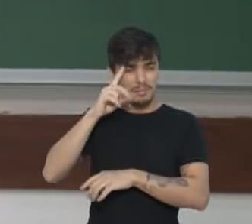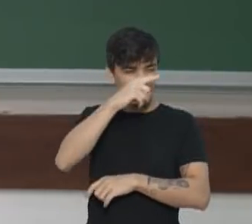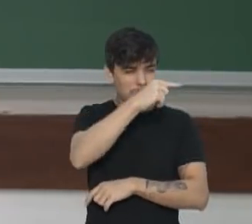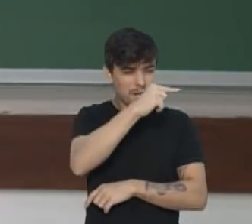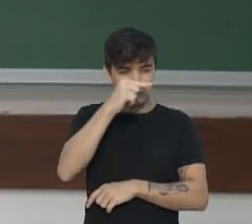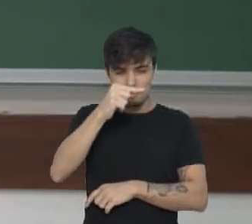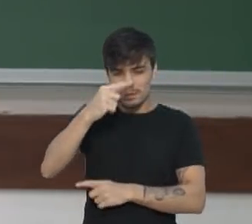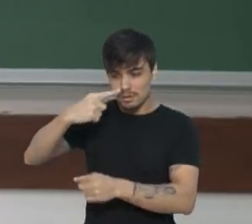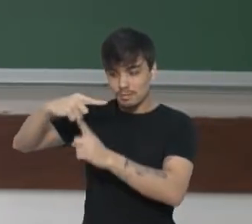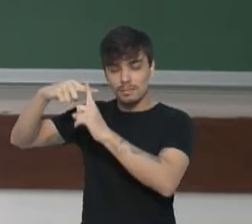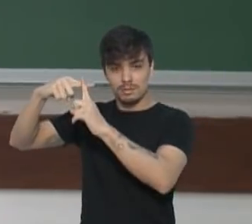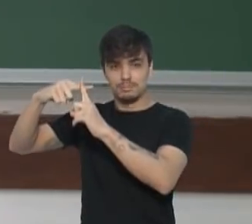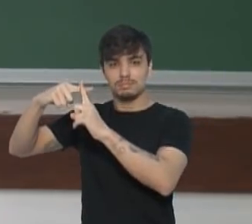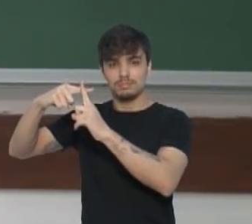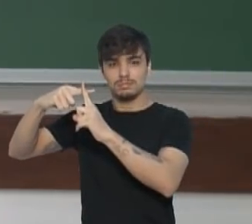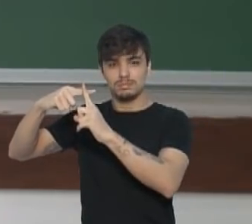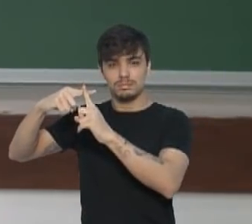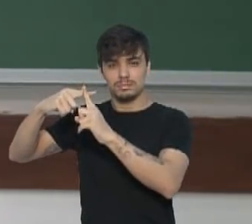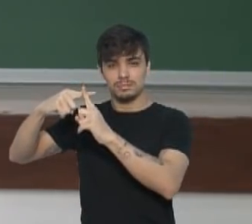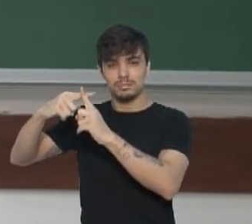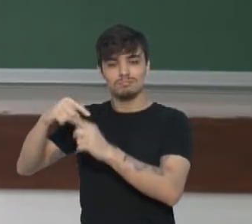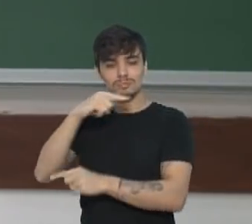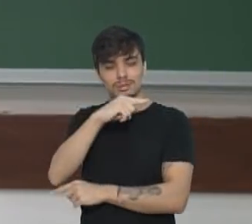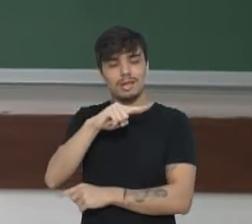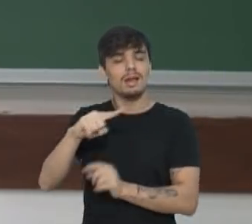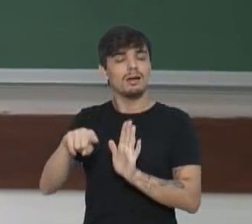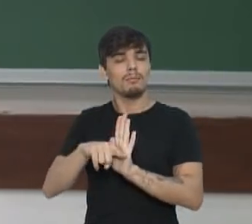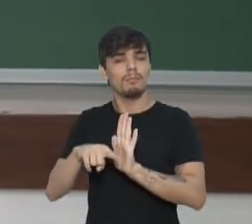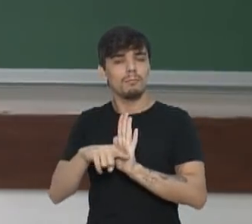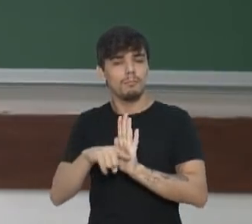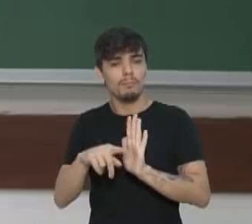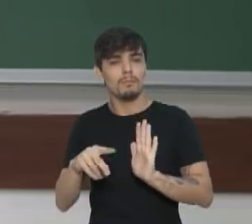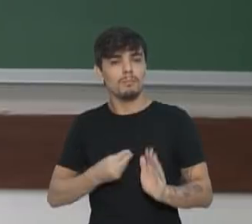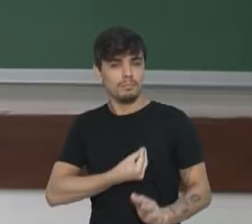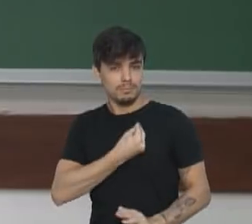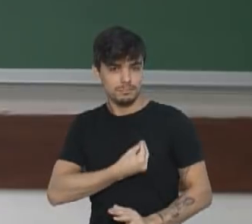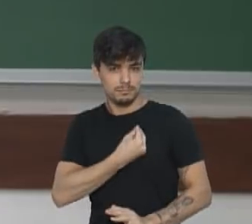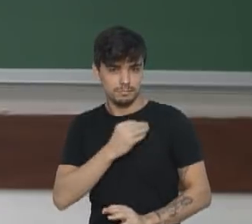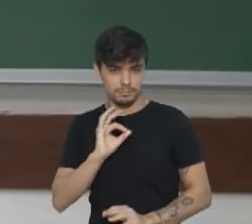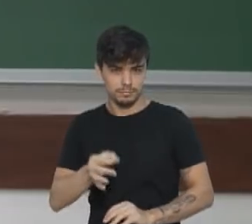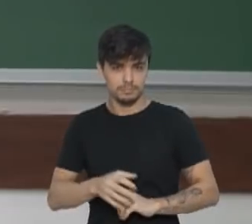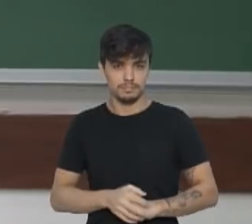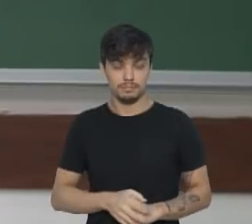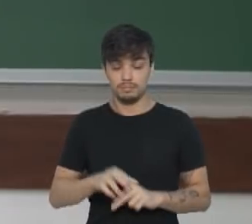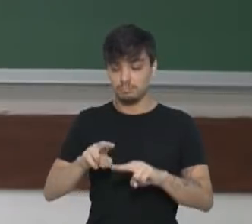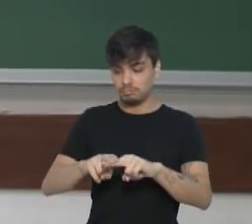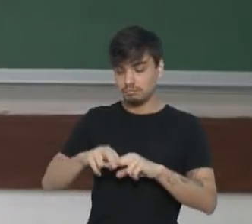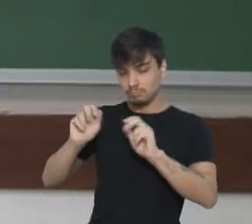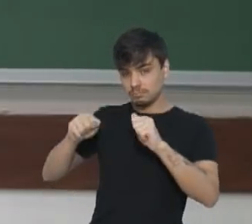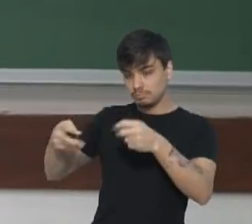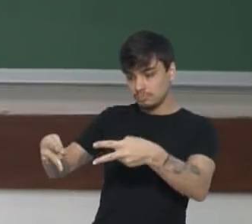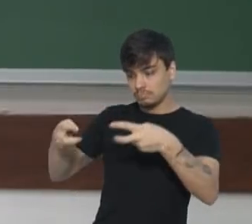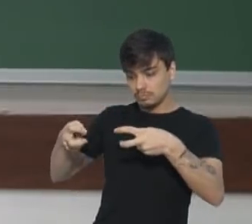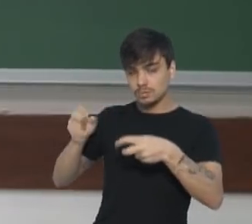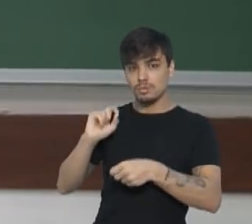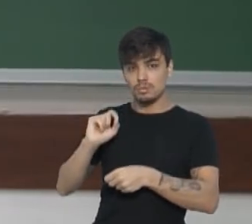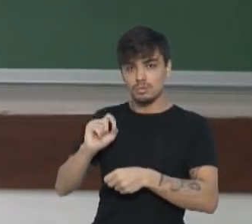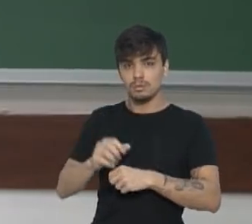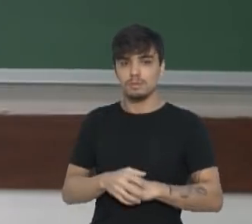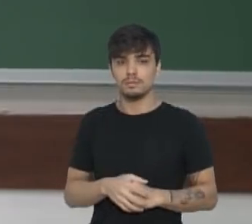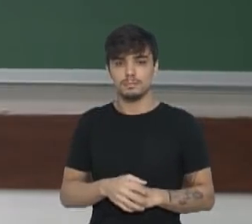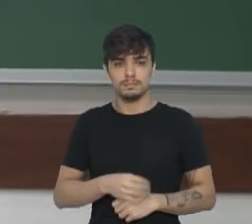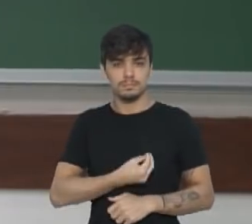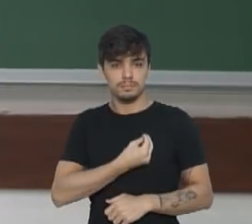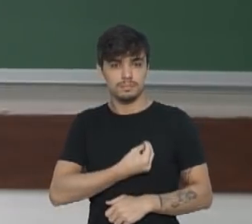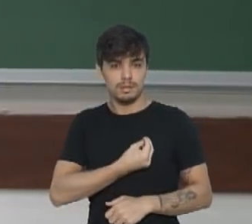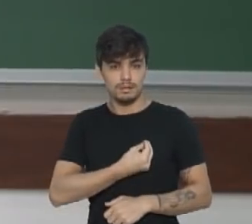Você nega a negação da própria existência e, portanto, você percebe, dentro do conceito do super-homem, a